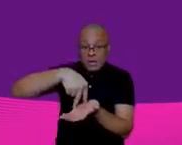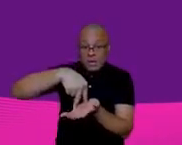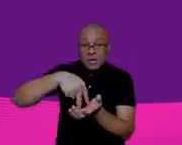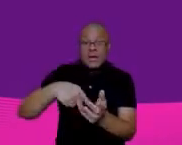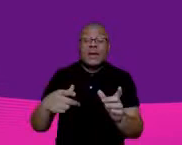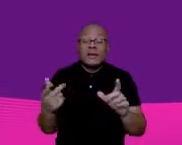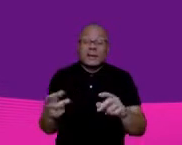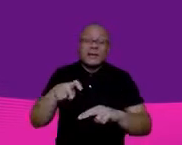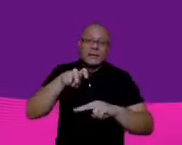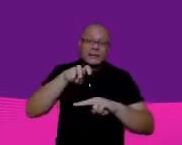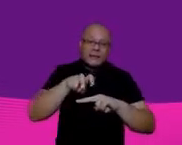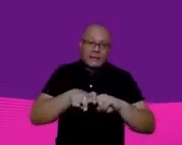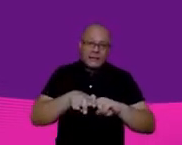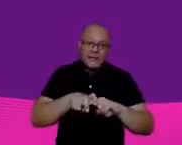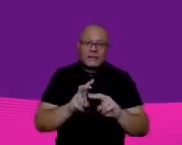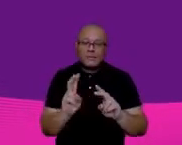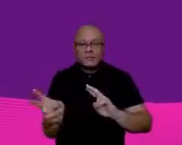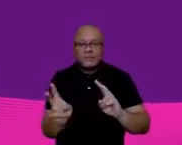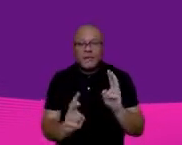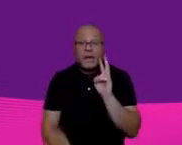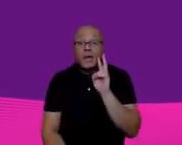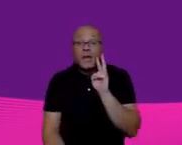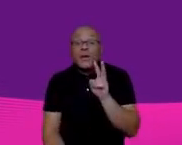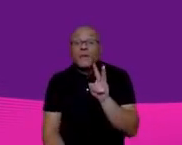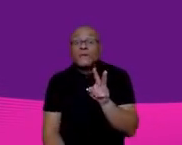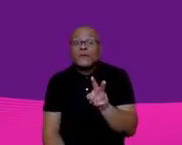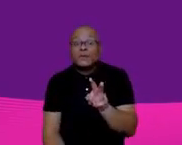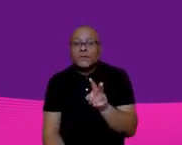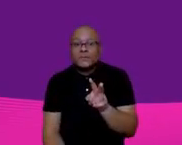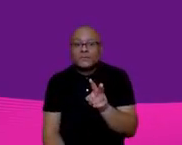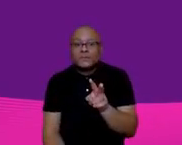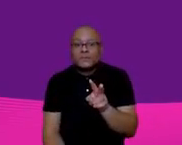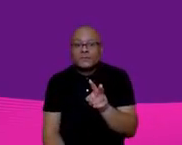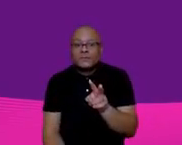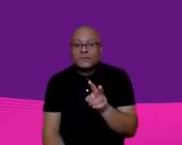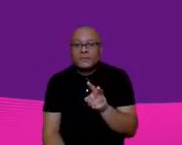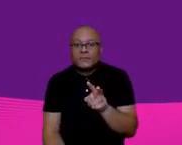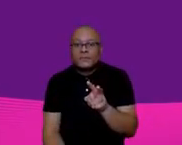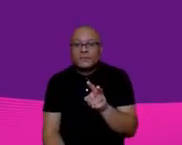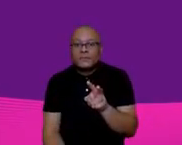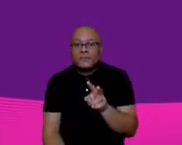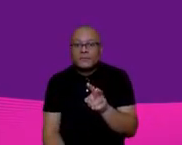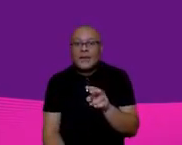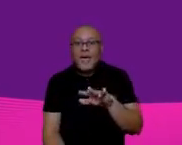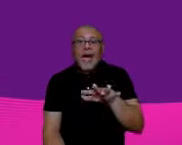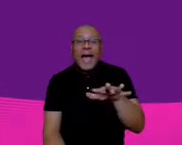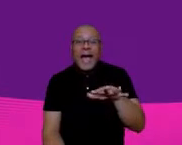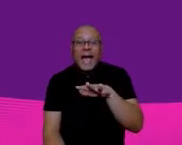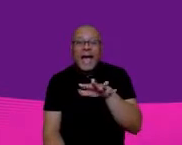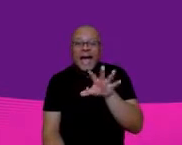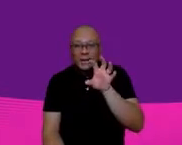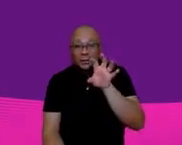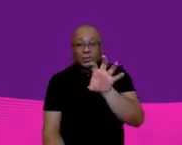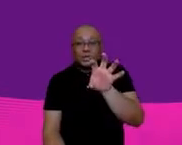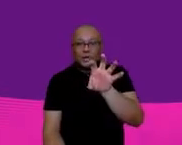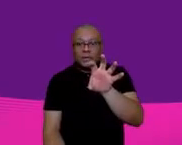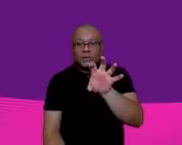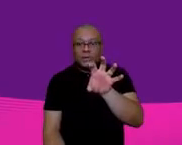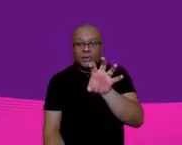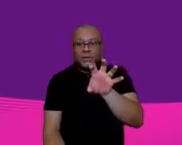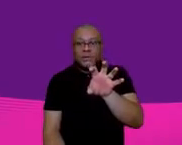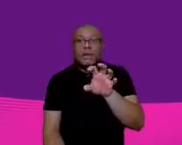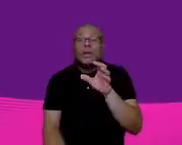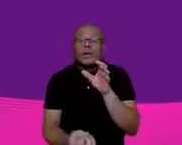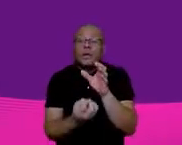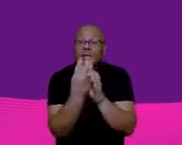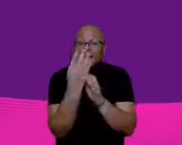sentada. Vejam aqui a área sacral e criamos esses